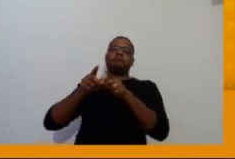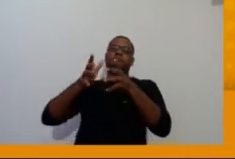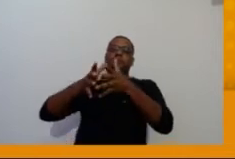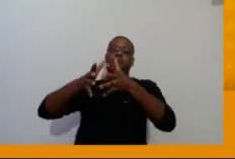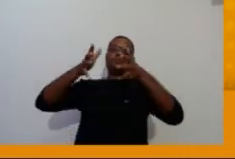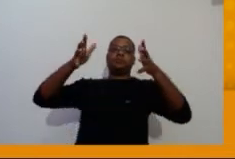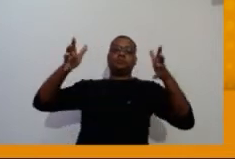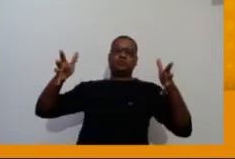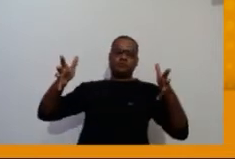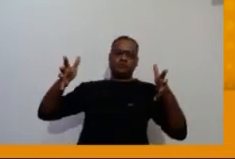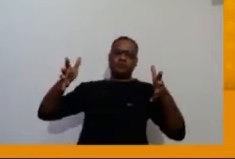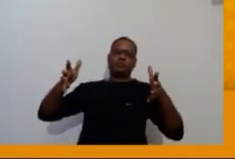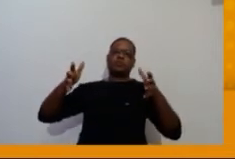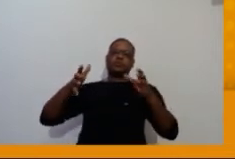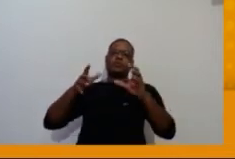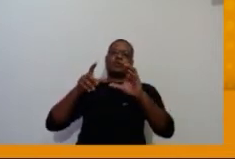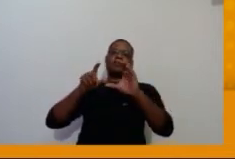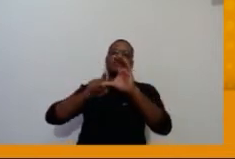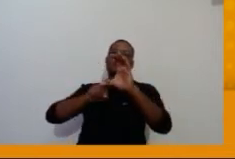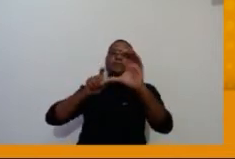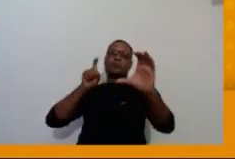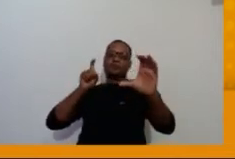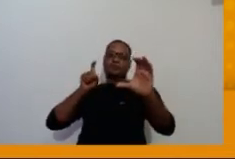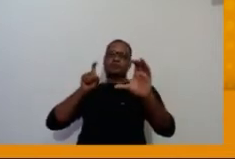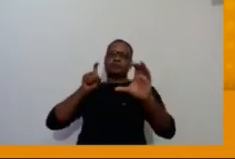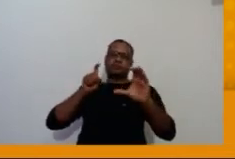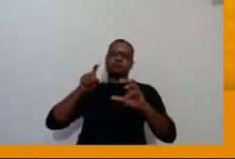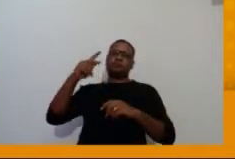evidência dos jovens que acessam a educação